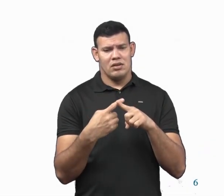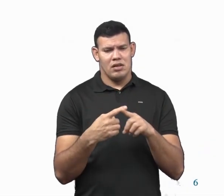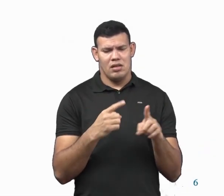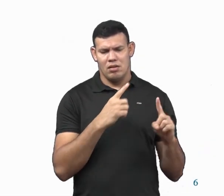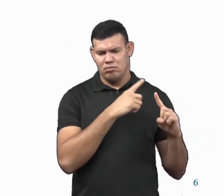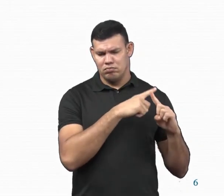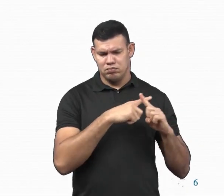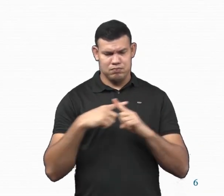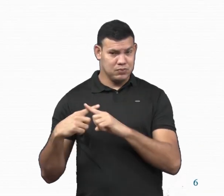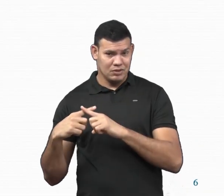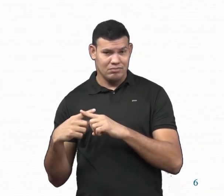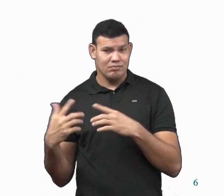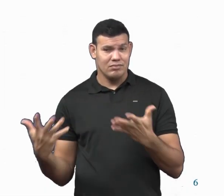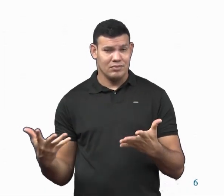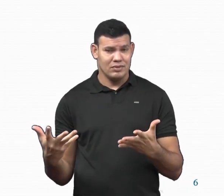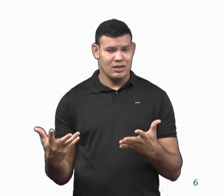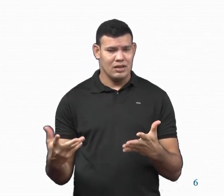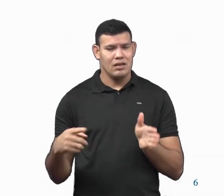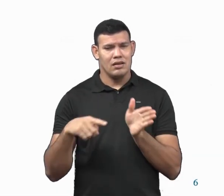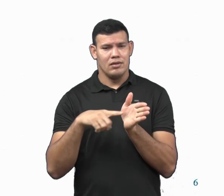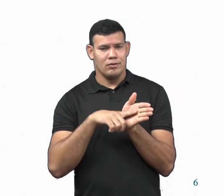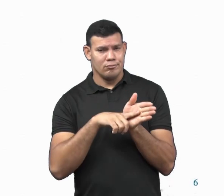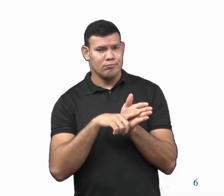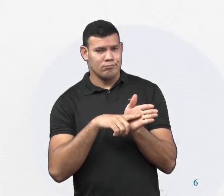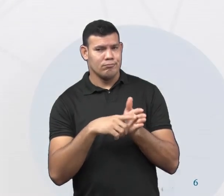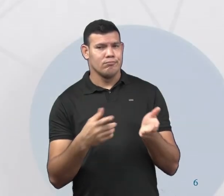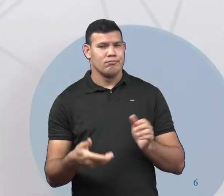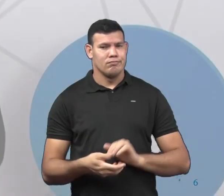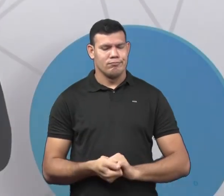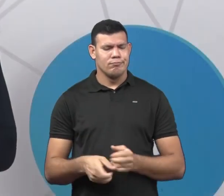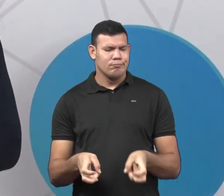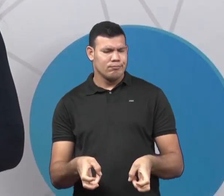é uma observação geral para a gente perceber.